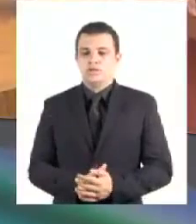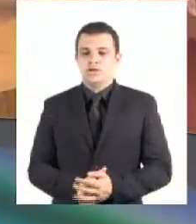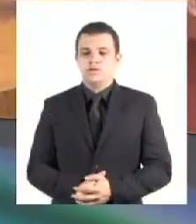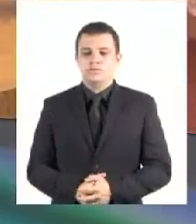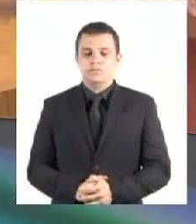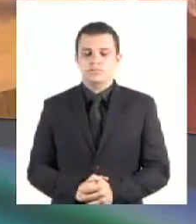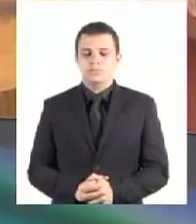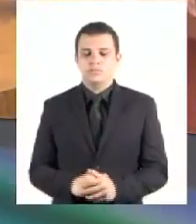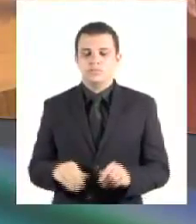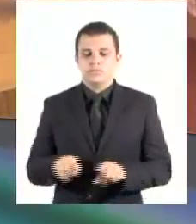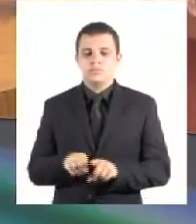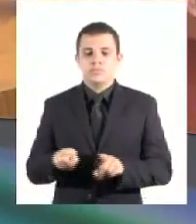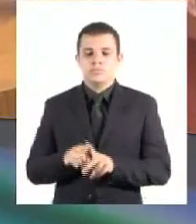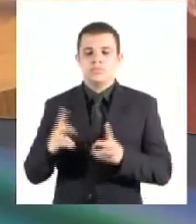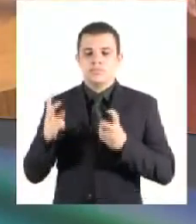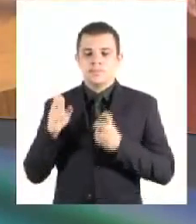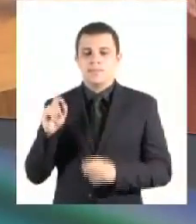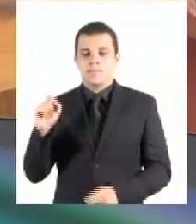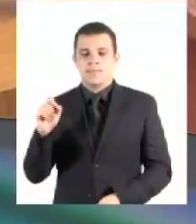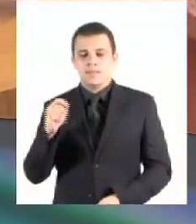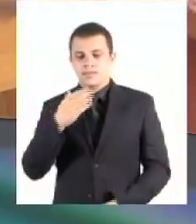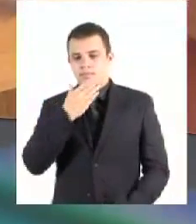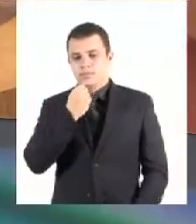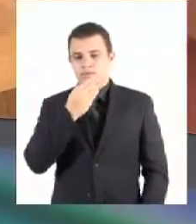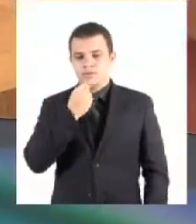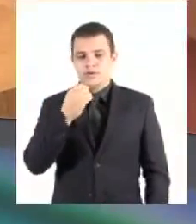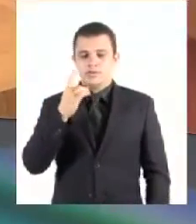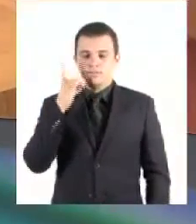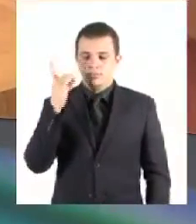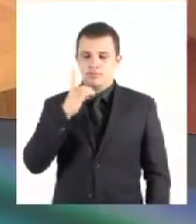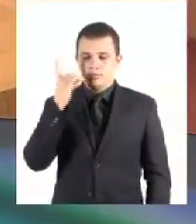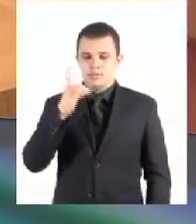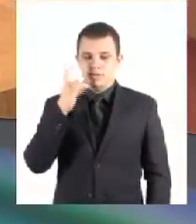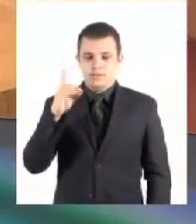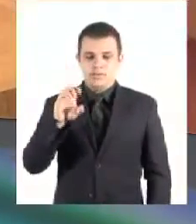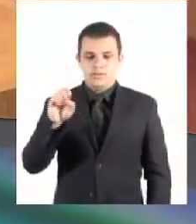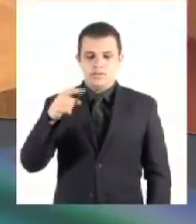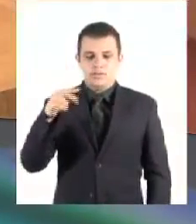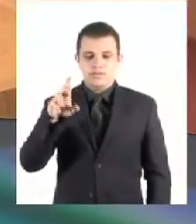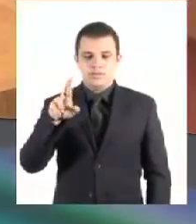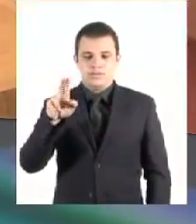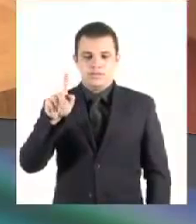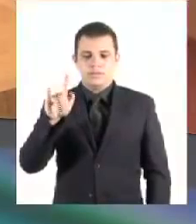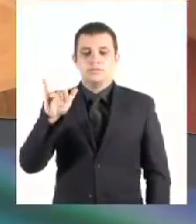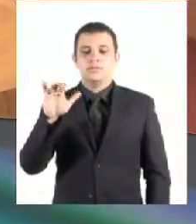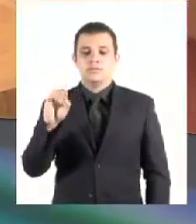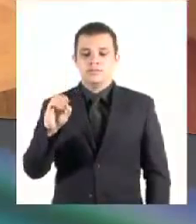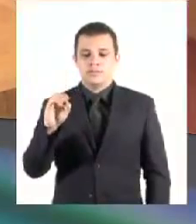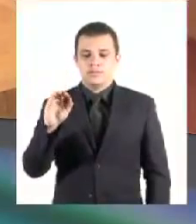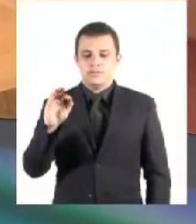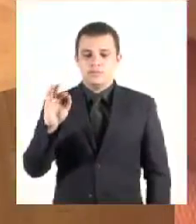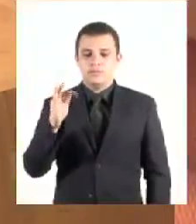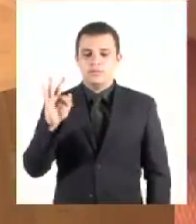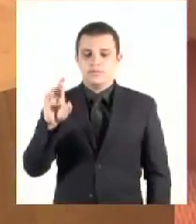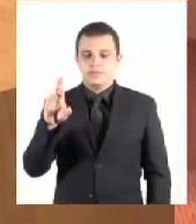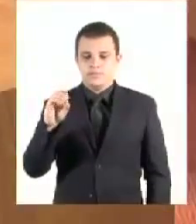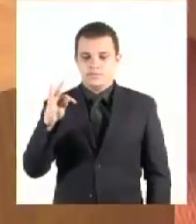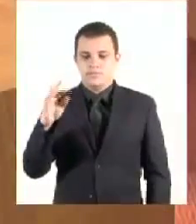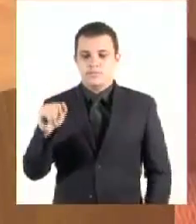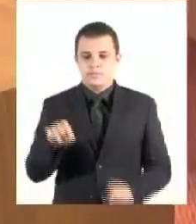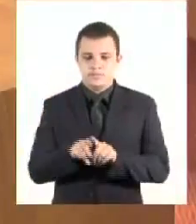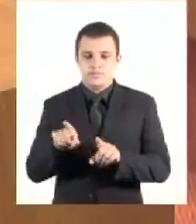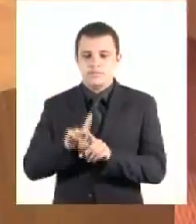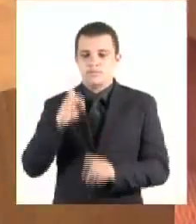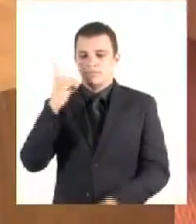Vi também o deputado Sérgio Frota na tribuna e em a parte, o deputado Eduardo